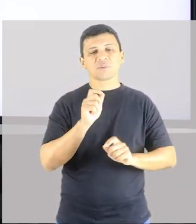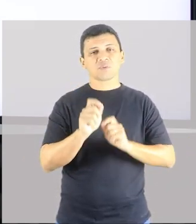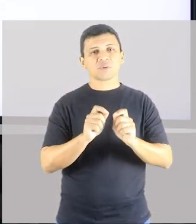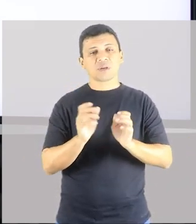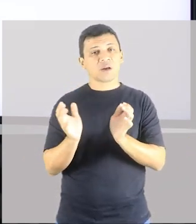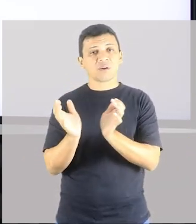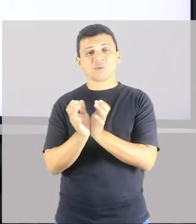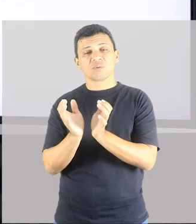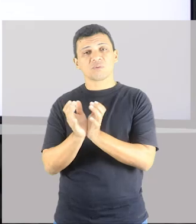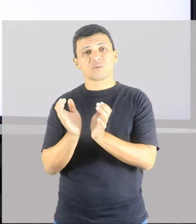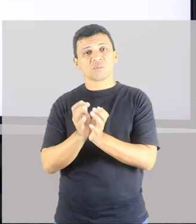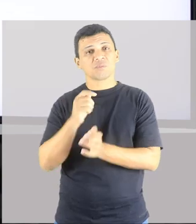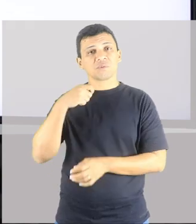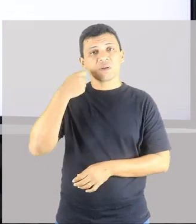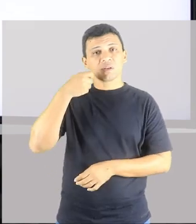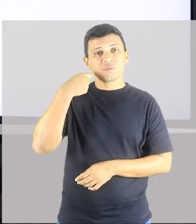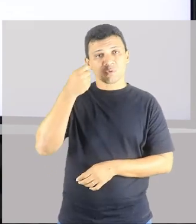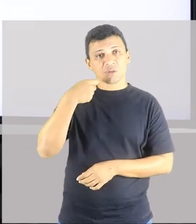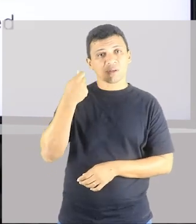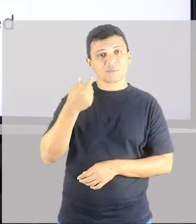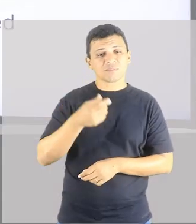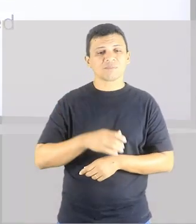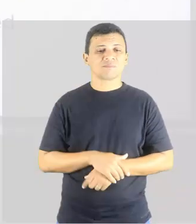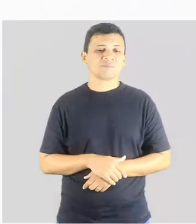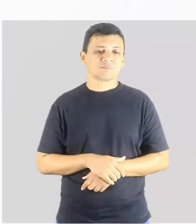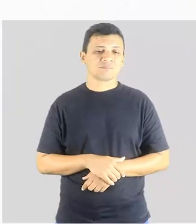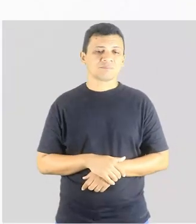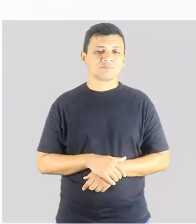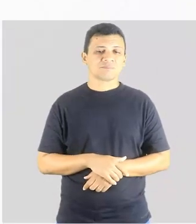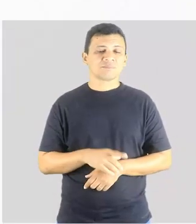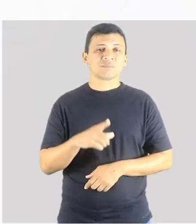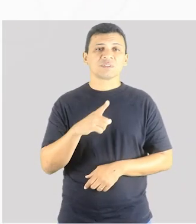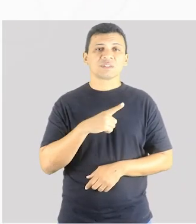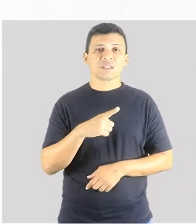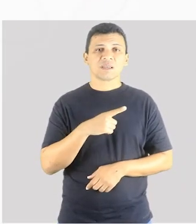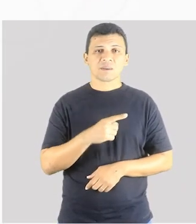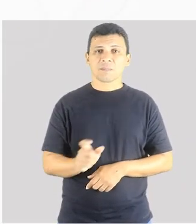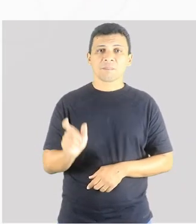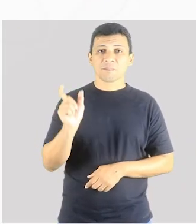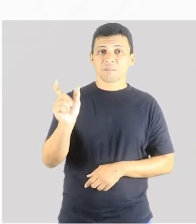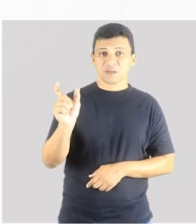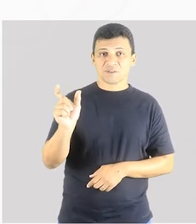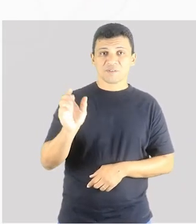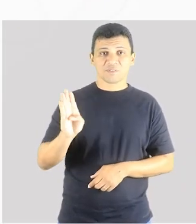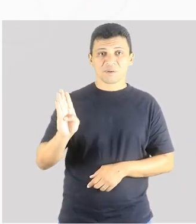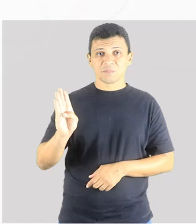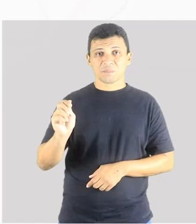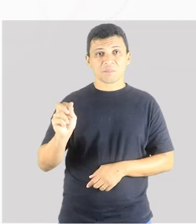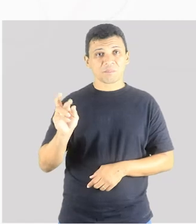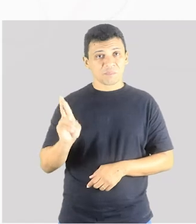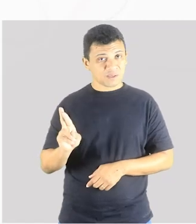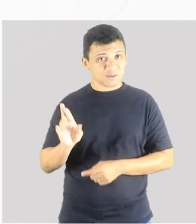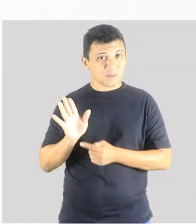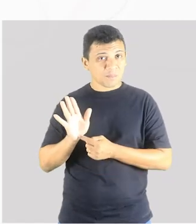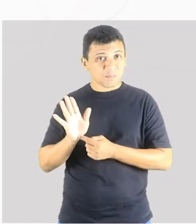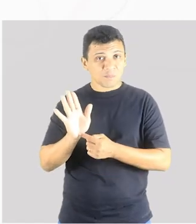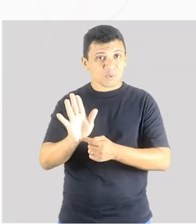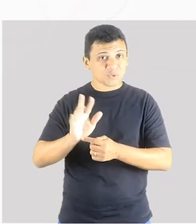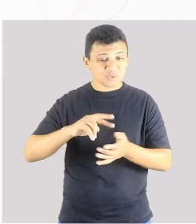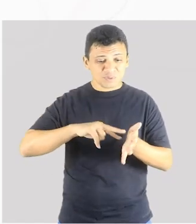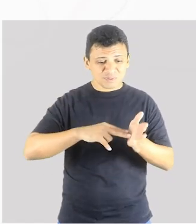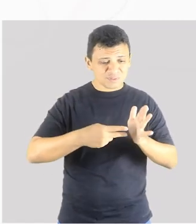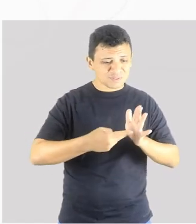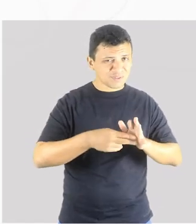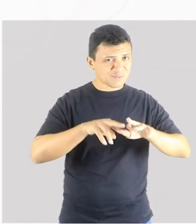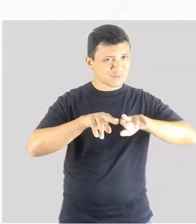dos advogados como se fosse um grupo. Então, olha aqui, essa mesma palavra bar, eu mostrei para vocês diferentes sentidos